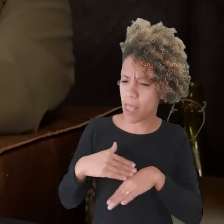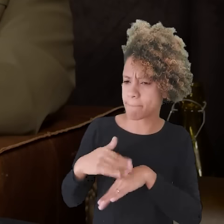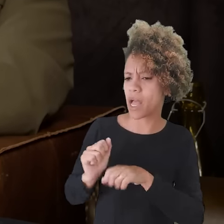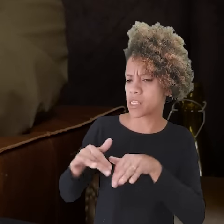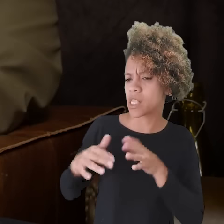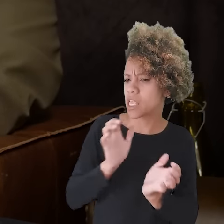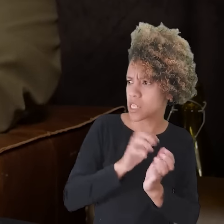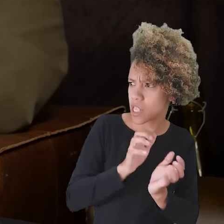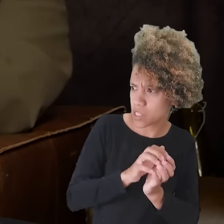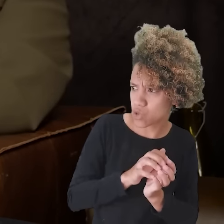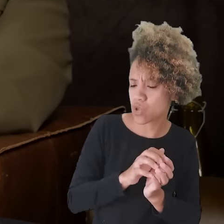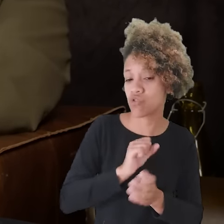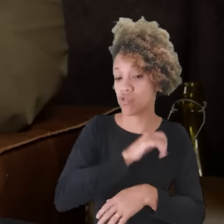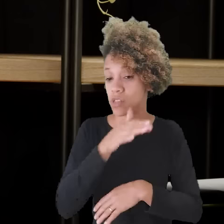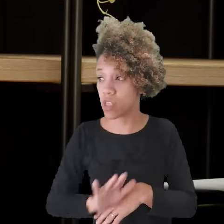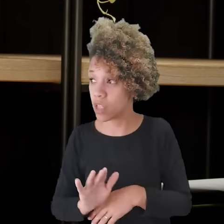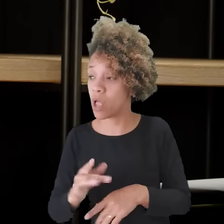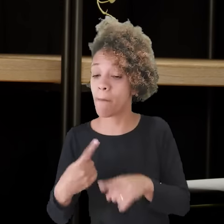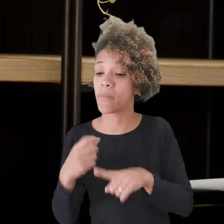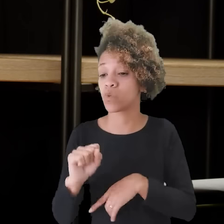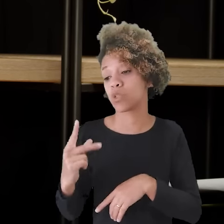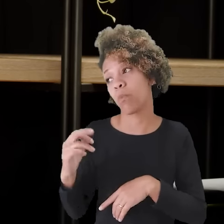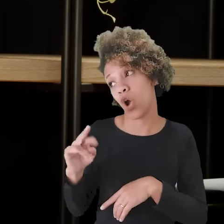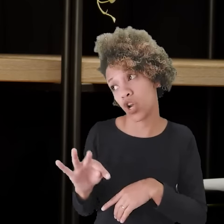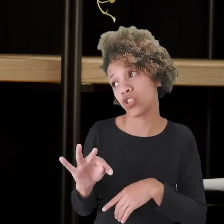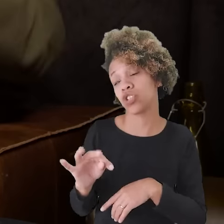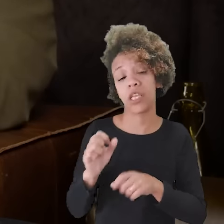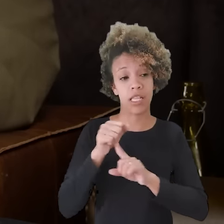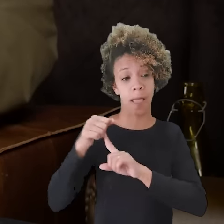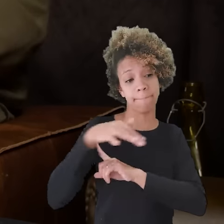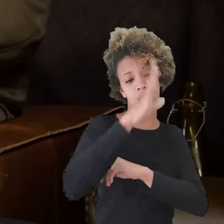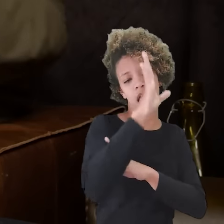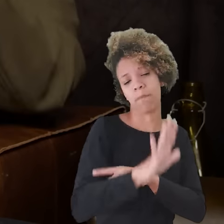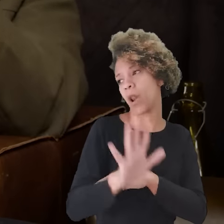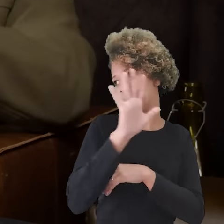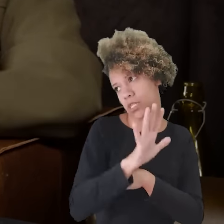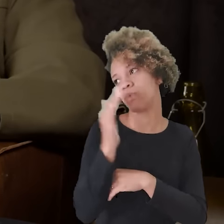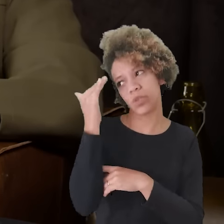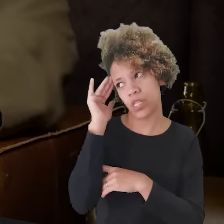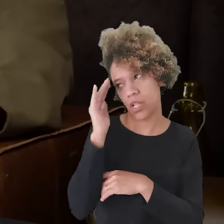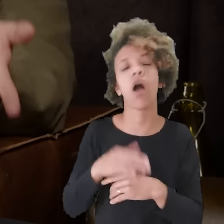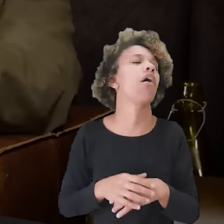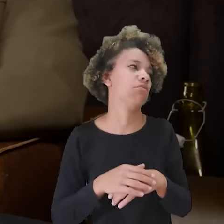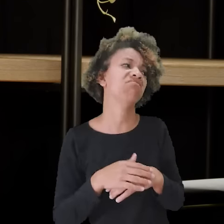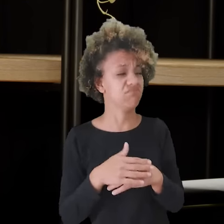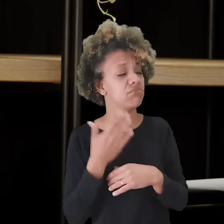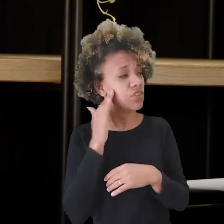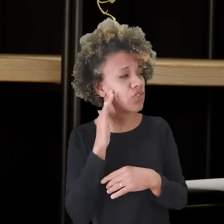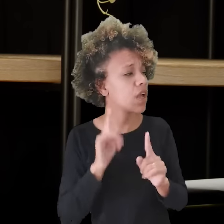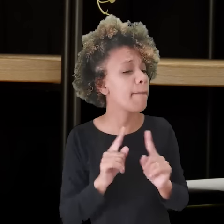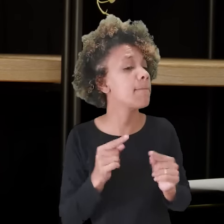que tem mais torcedor em Recife dos Santos vencedores espalhados pelo Brasil né Ah tá tá tá